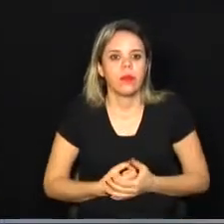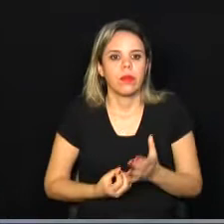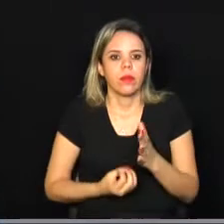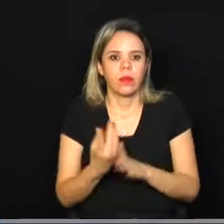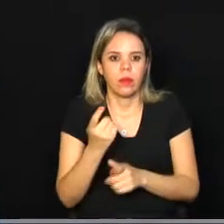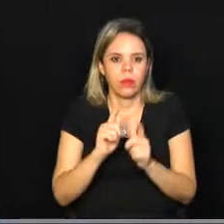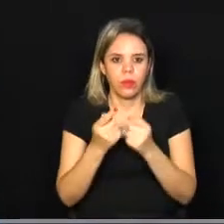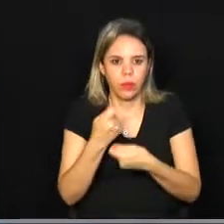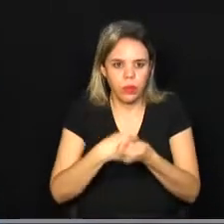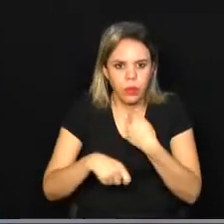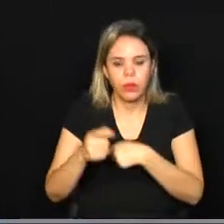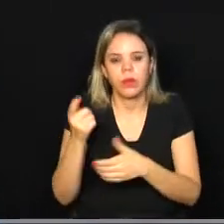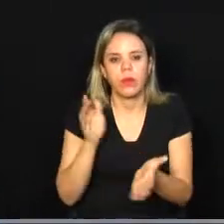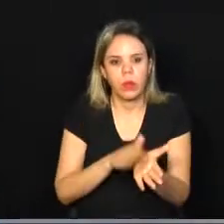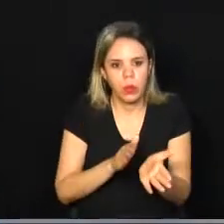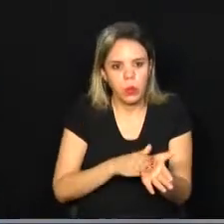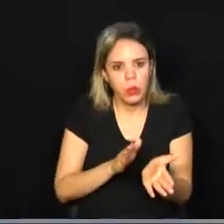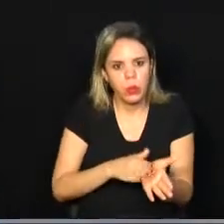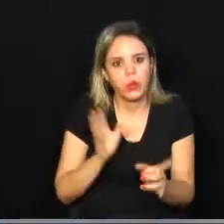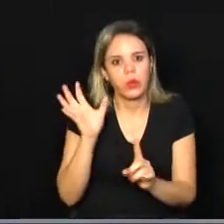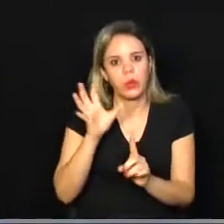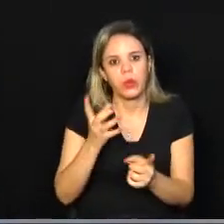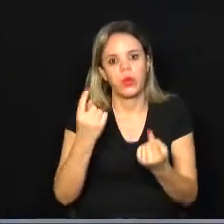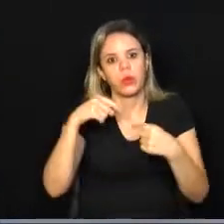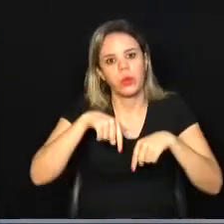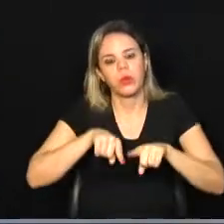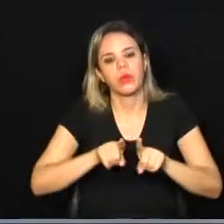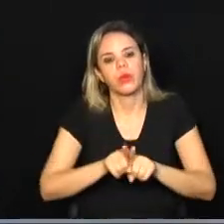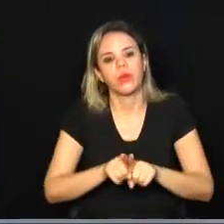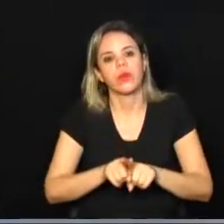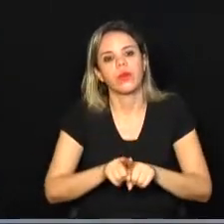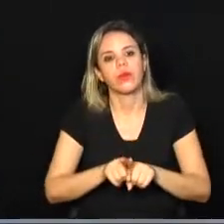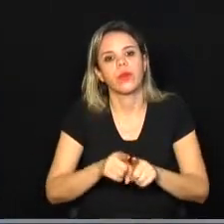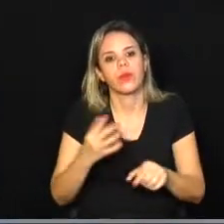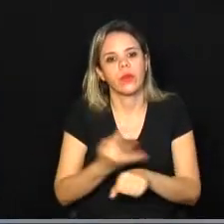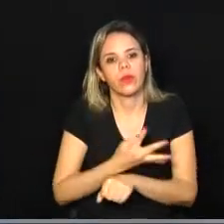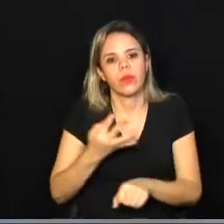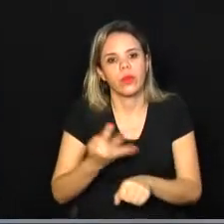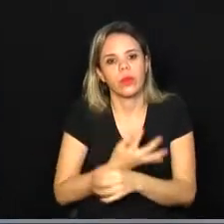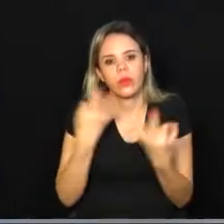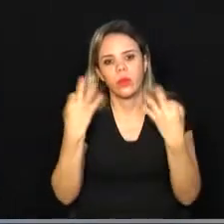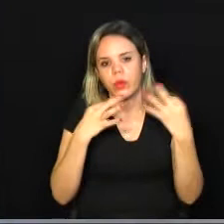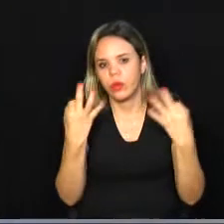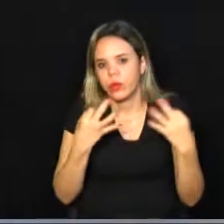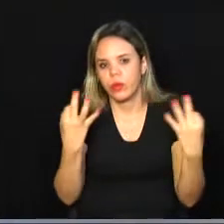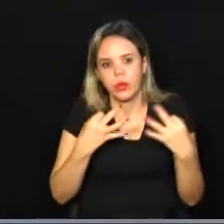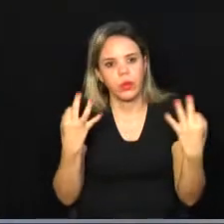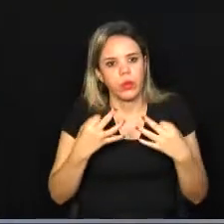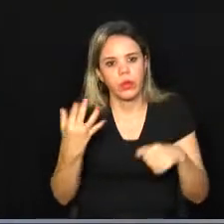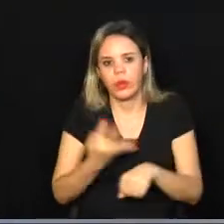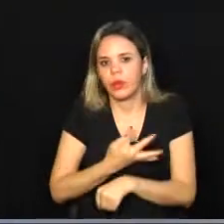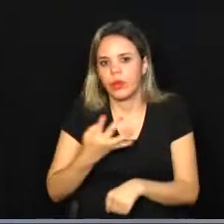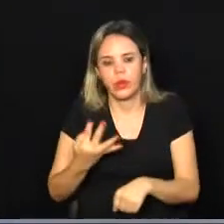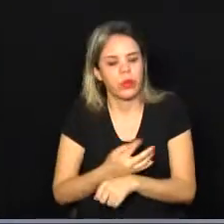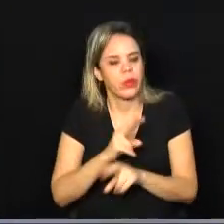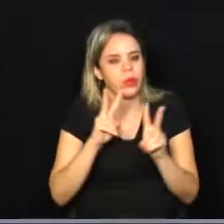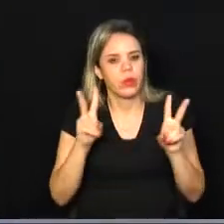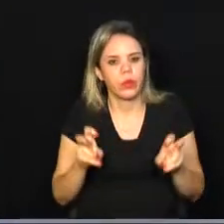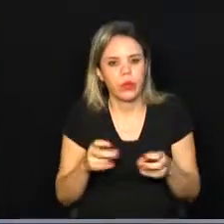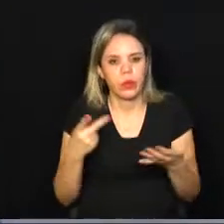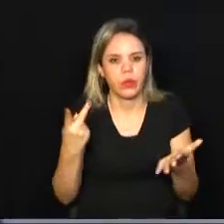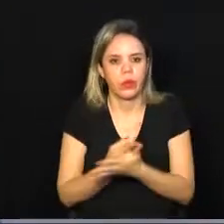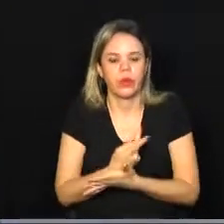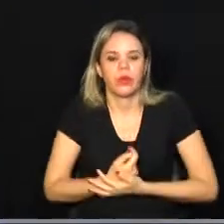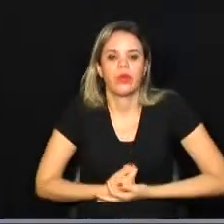gerenciar essa autocobrança, essa pressão interna, esse excesso de perfeccionismo, essa intolerância em relação a